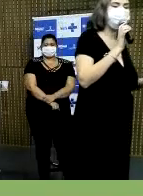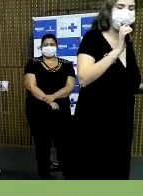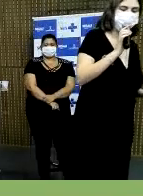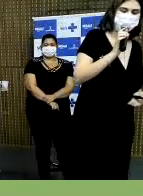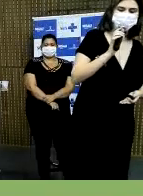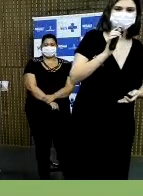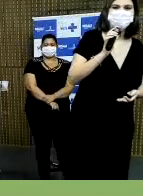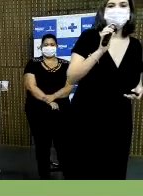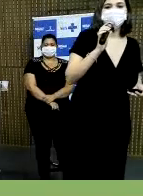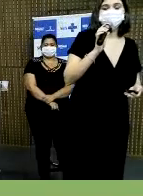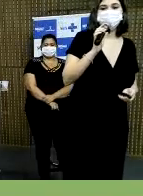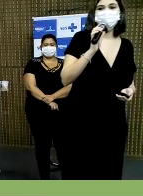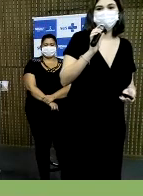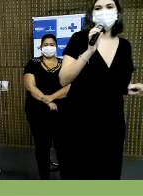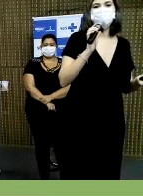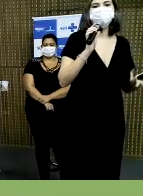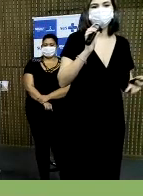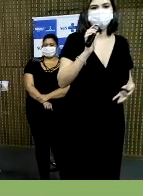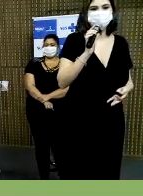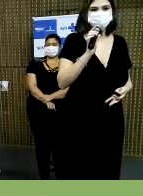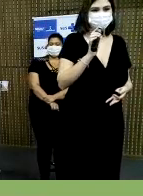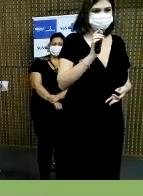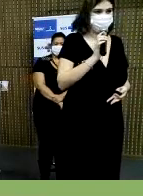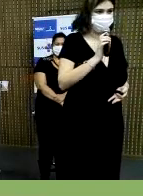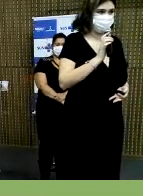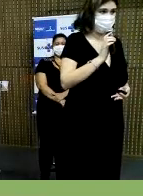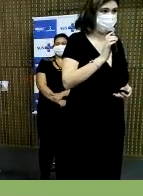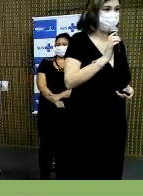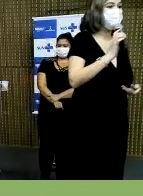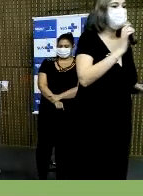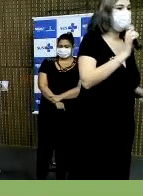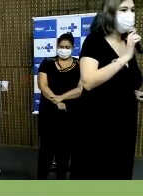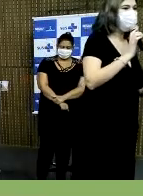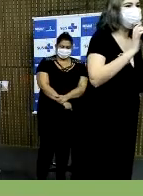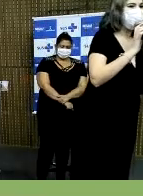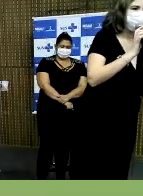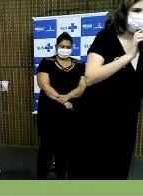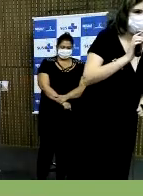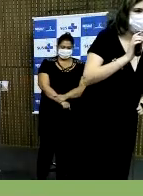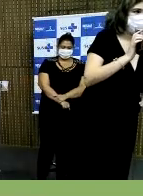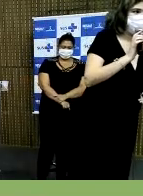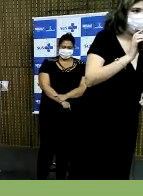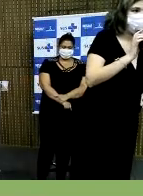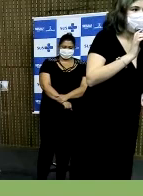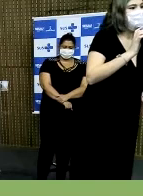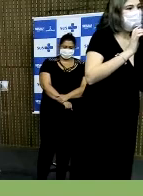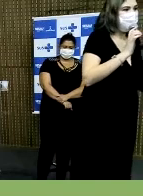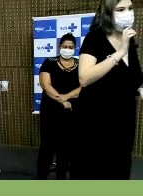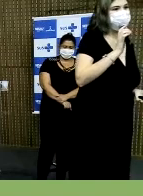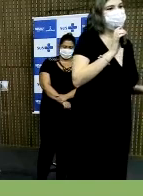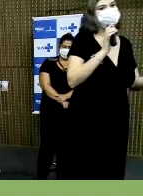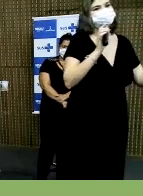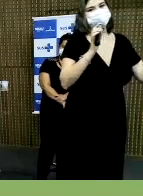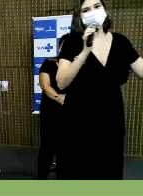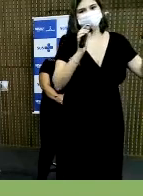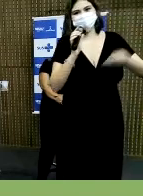disse anteriormente, nós tivemos uma alta rotatividade de profissionais de enfermagem, bem como os atestados médicos, além de